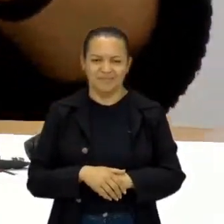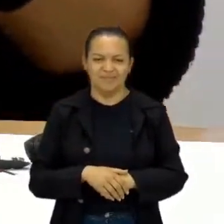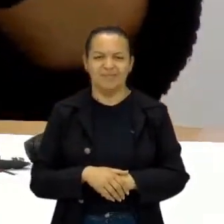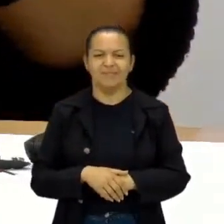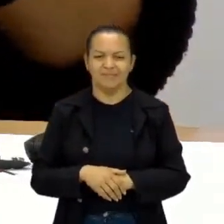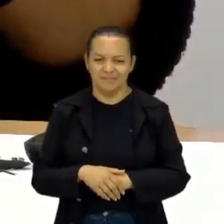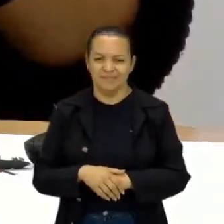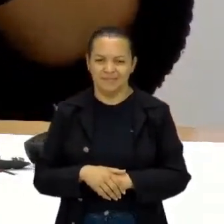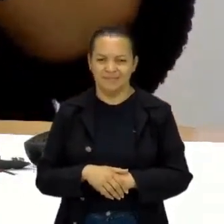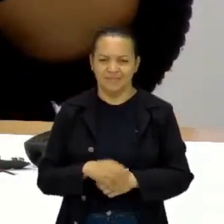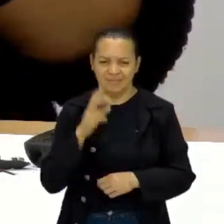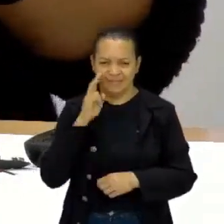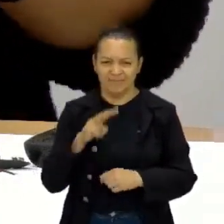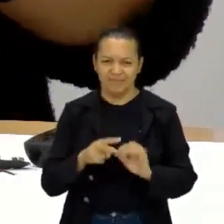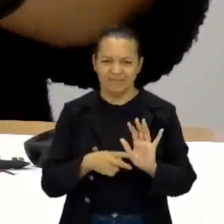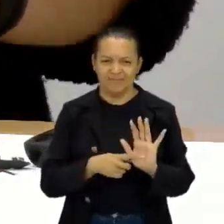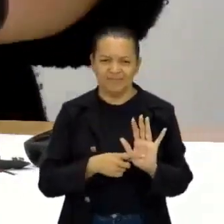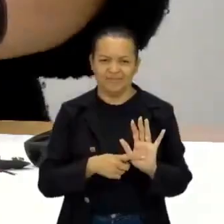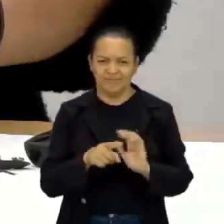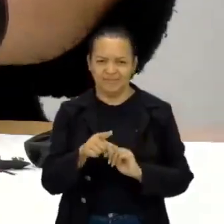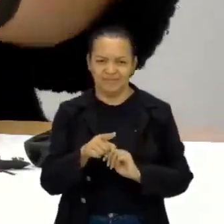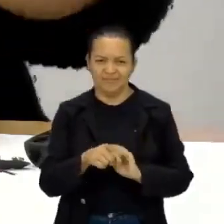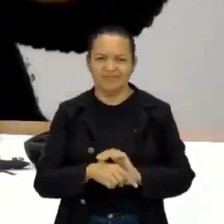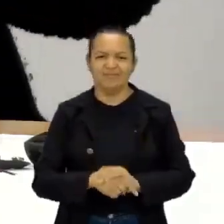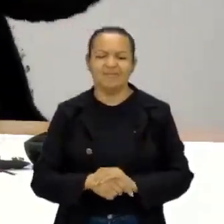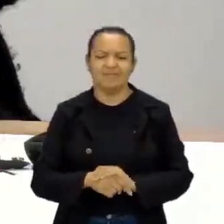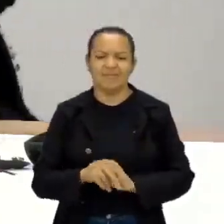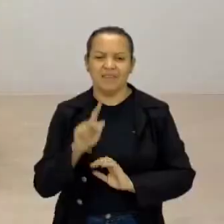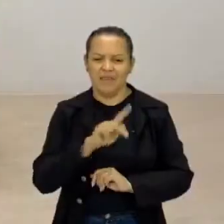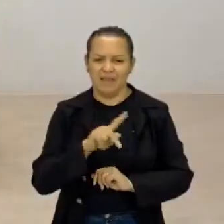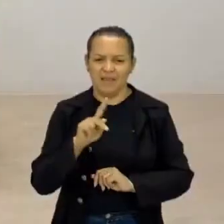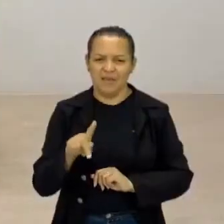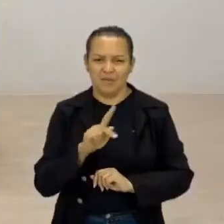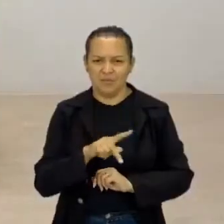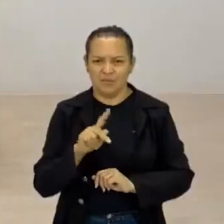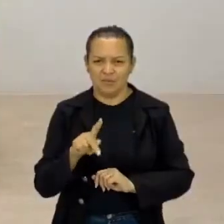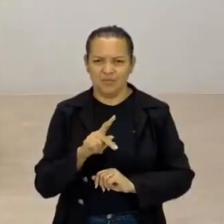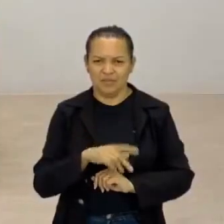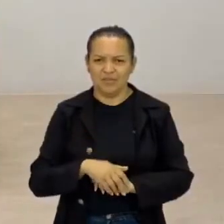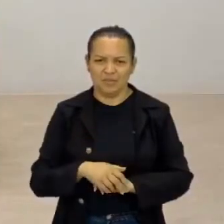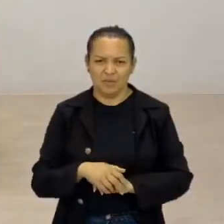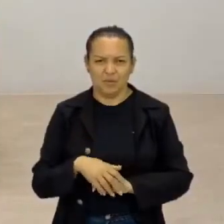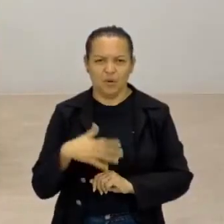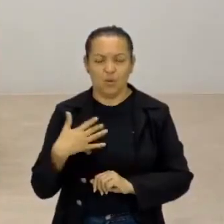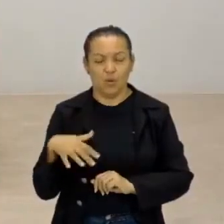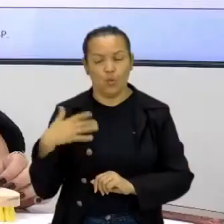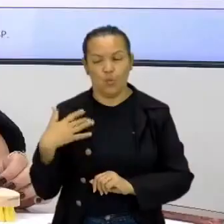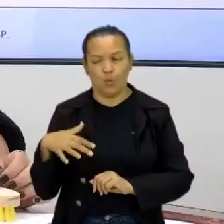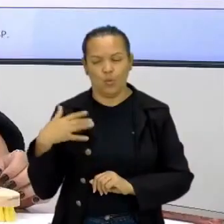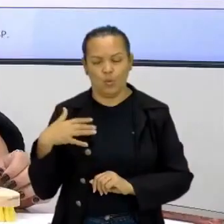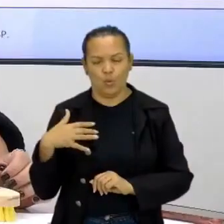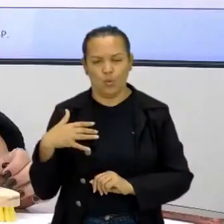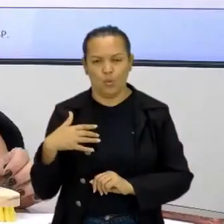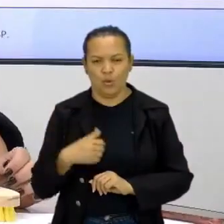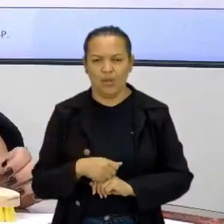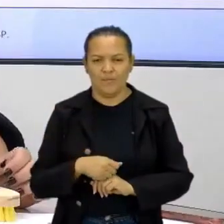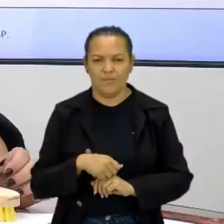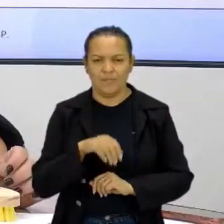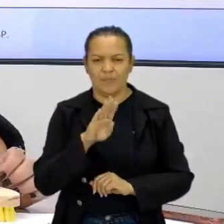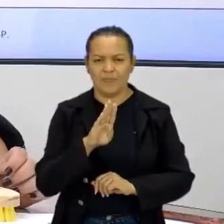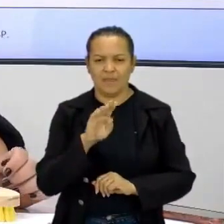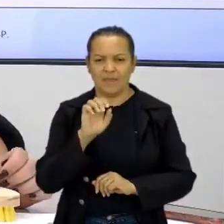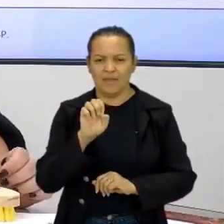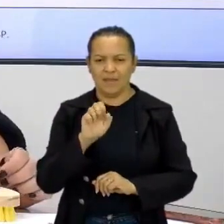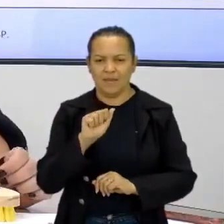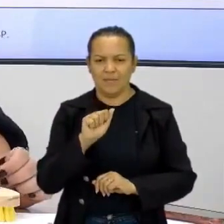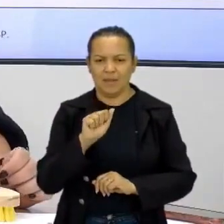É isso. É isso. Professora Elizabeth tá perguntando se essas baterias são caras. 9 volts, é